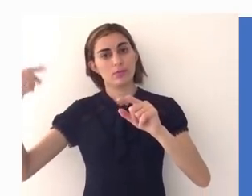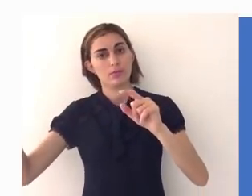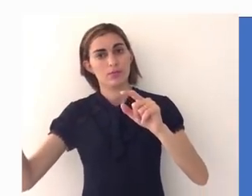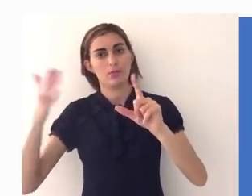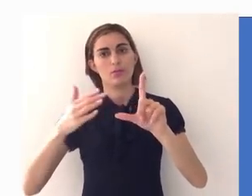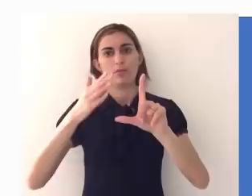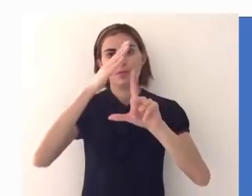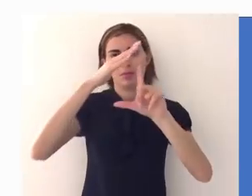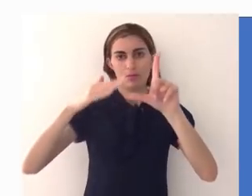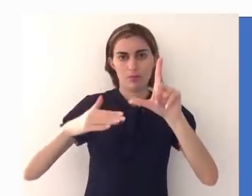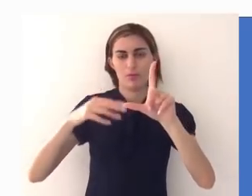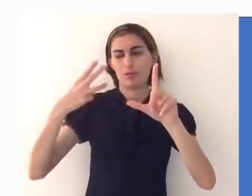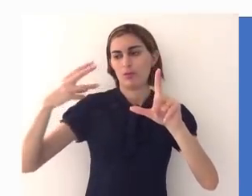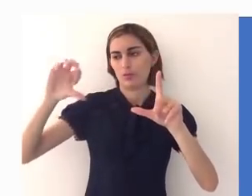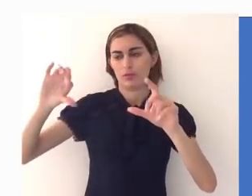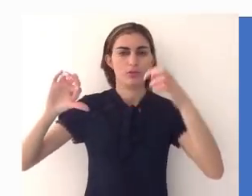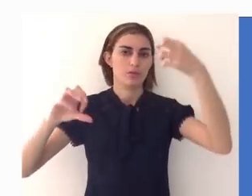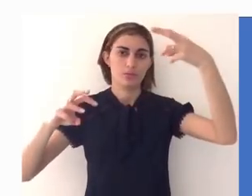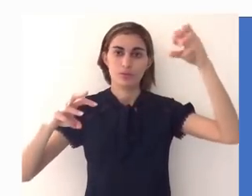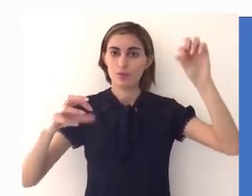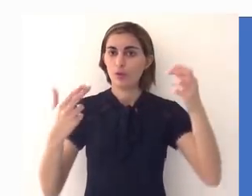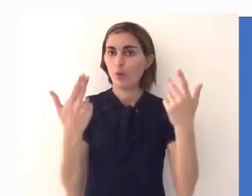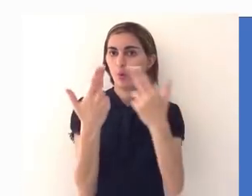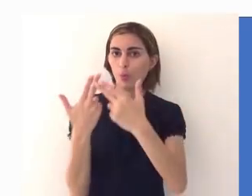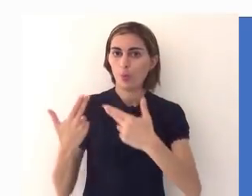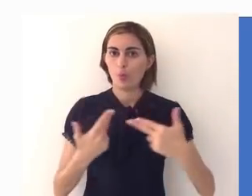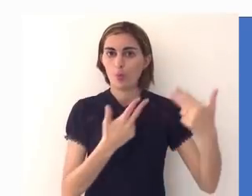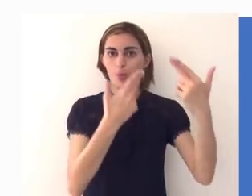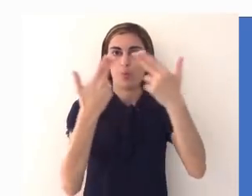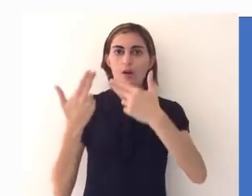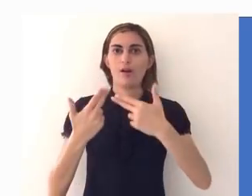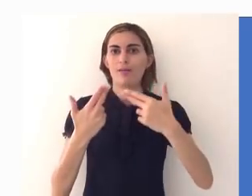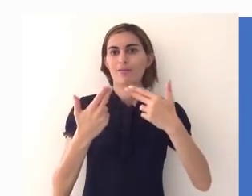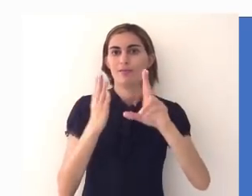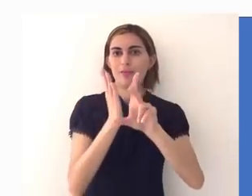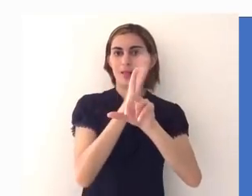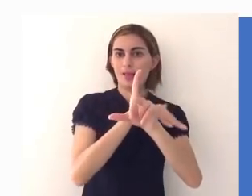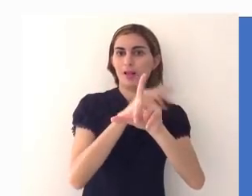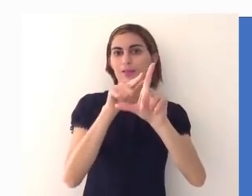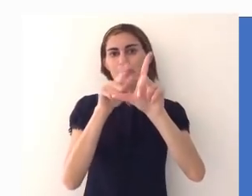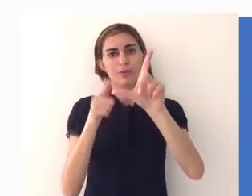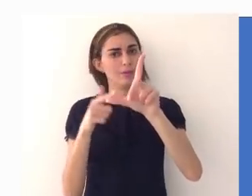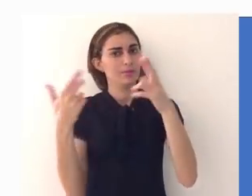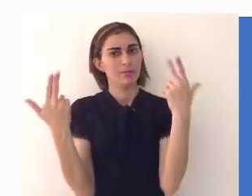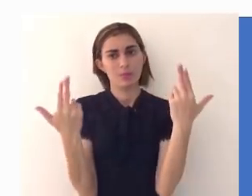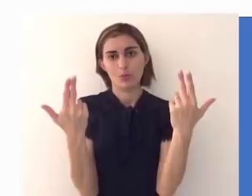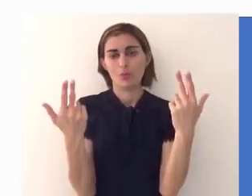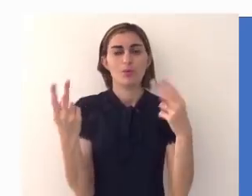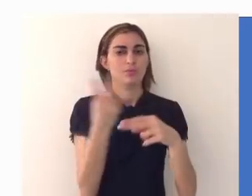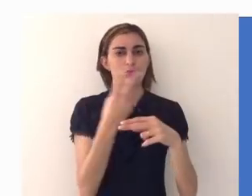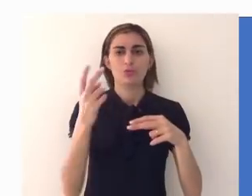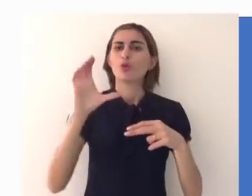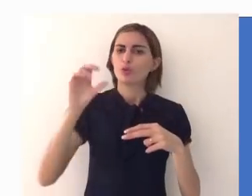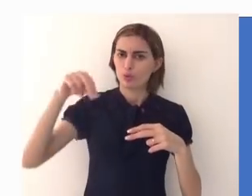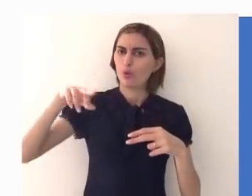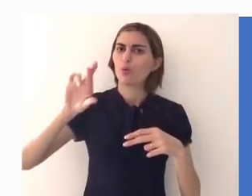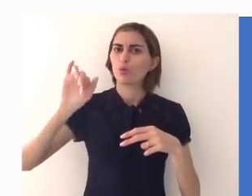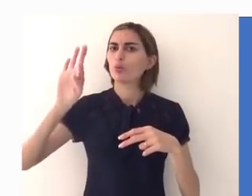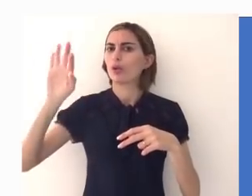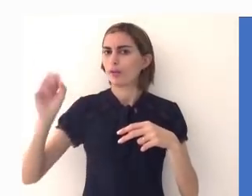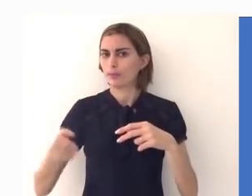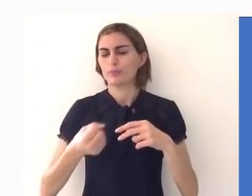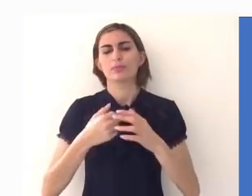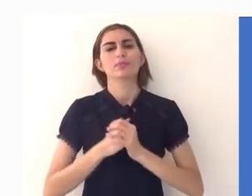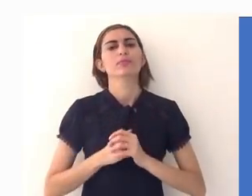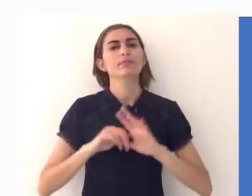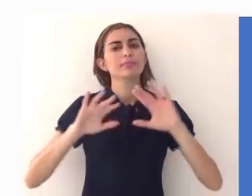3,5. Ângulo 39, 39. Então, ó, ângulo, lado, ângulo. Então, esses dois triângulos são congruentes. Agora,